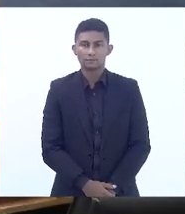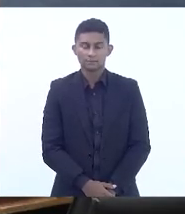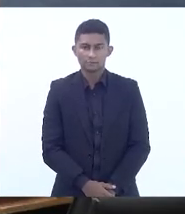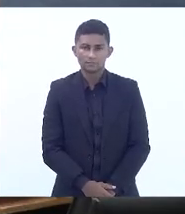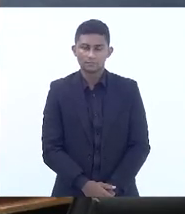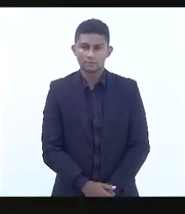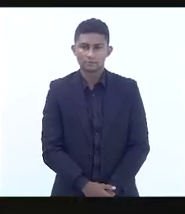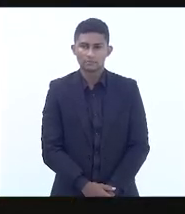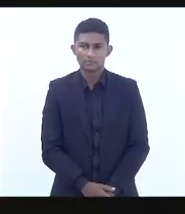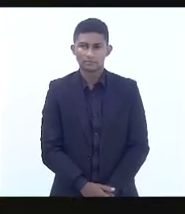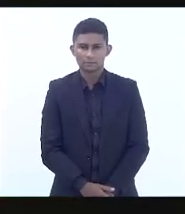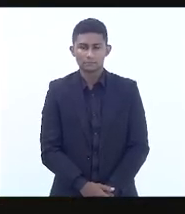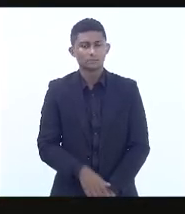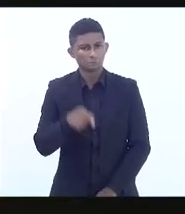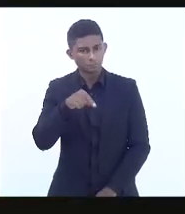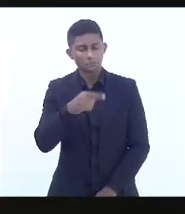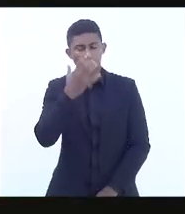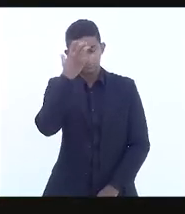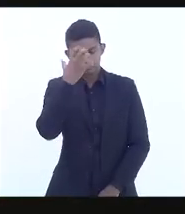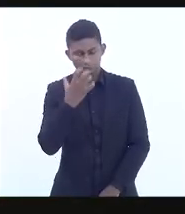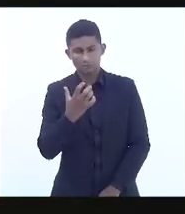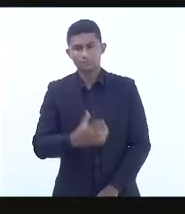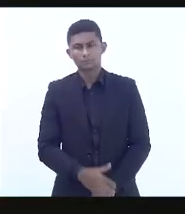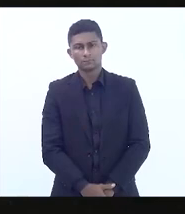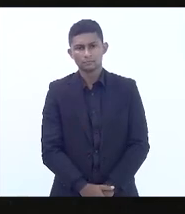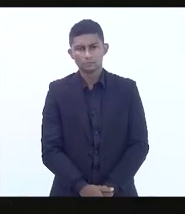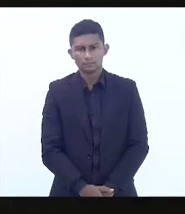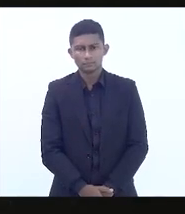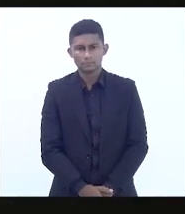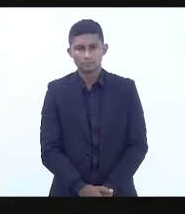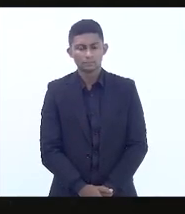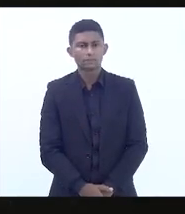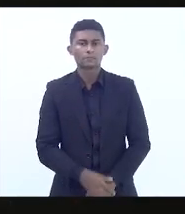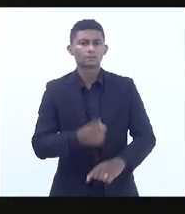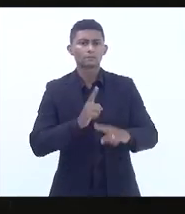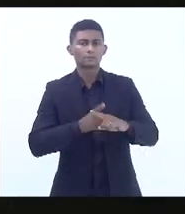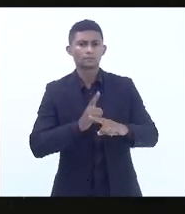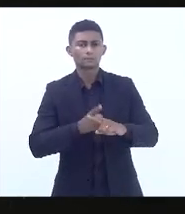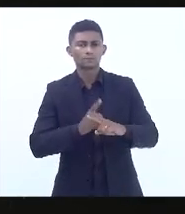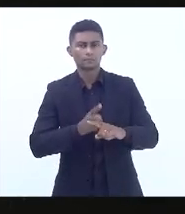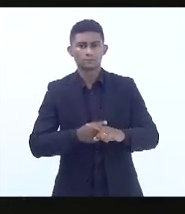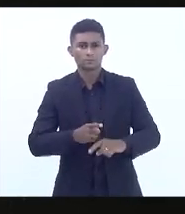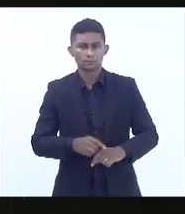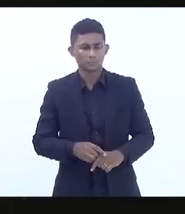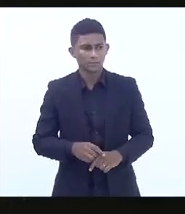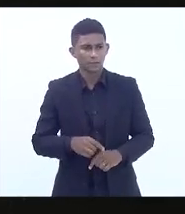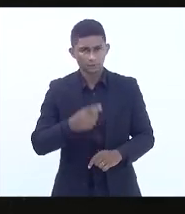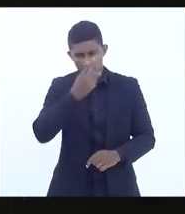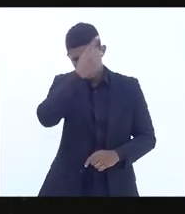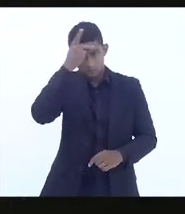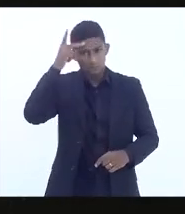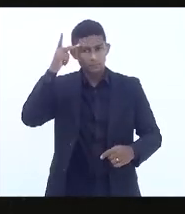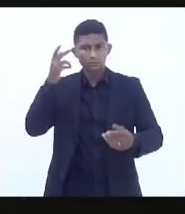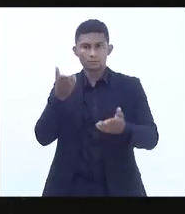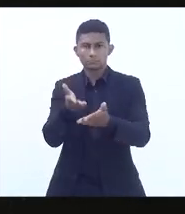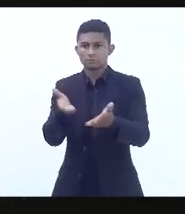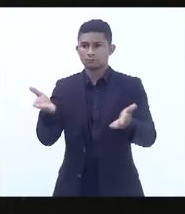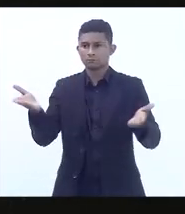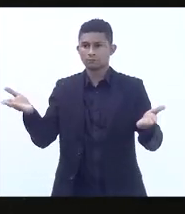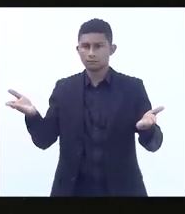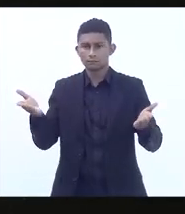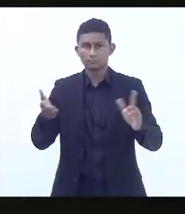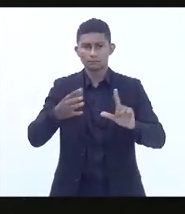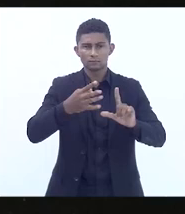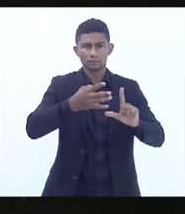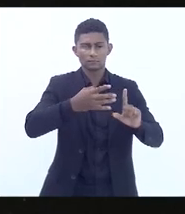Isso aqui é caso seríssimo, onde ele ofende seres humanos, a população